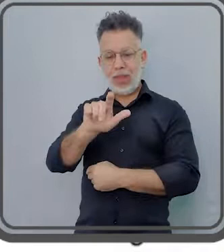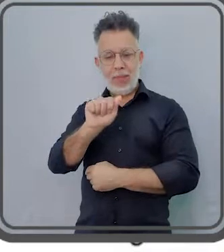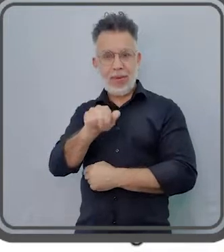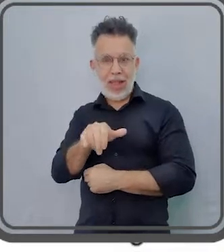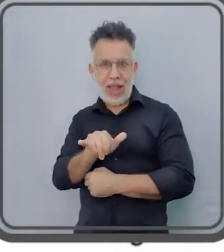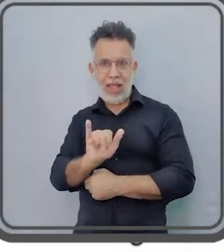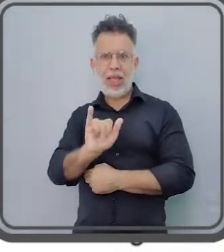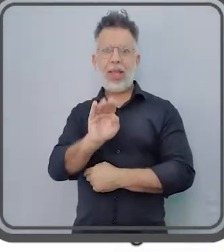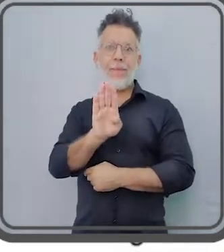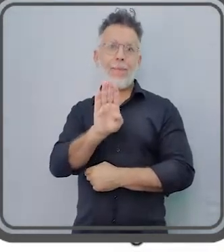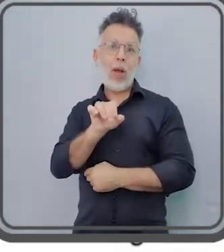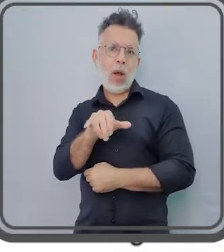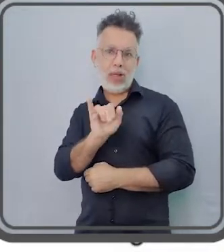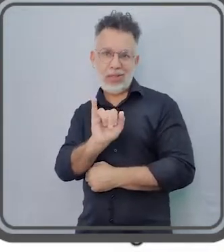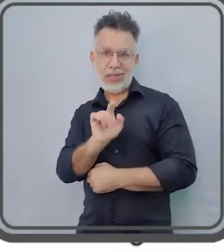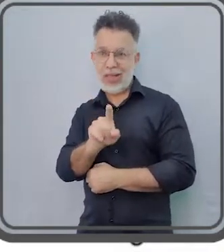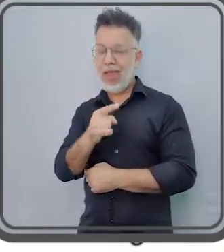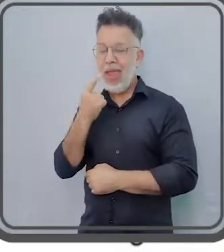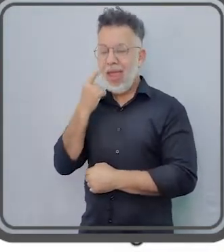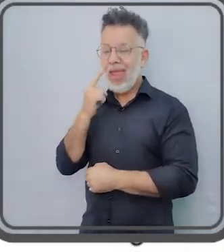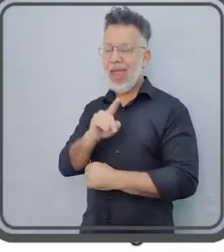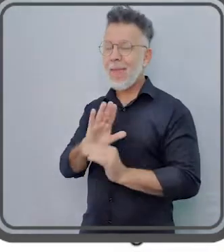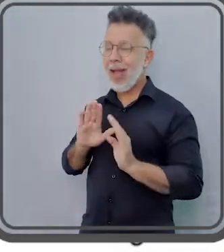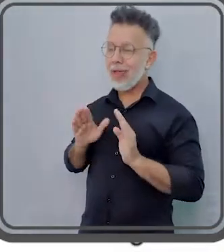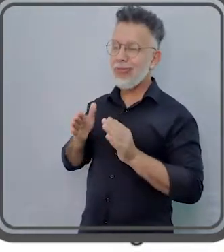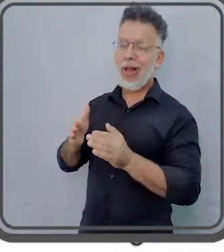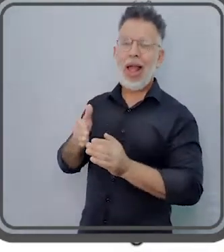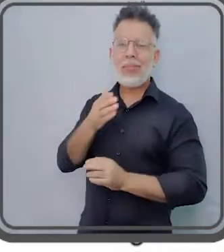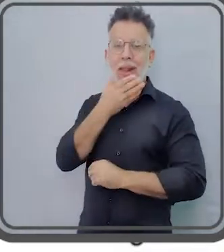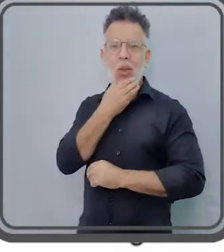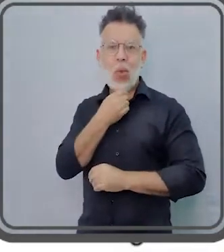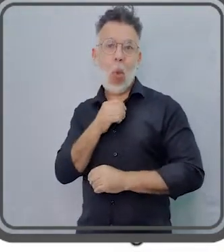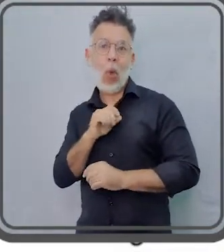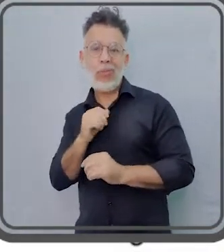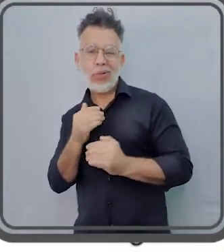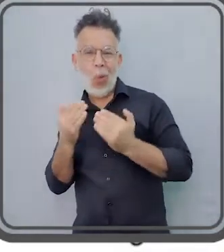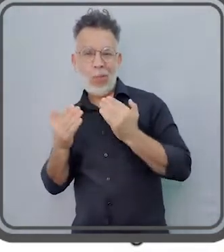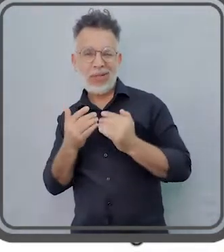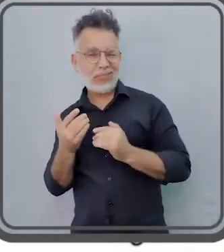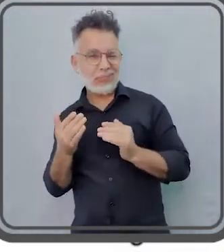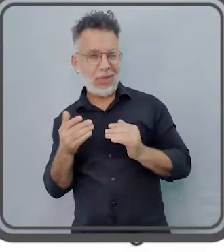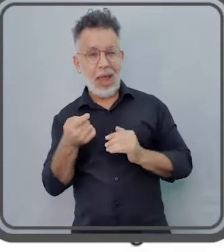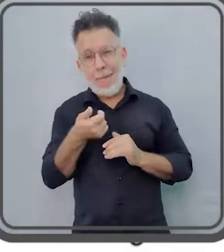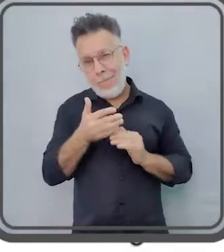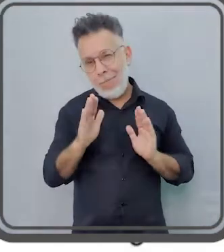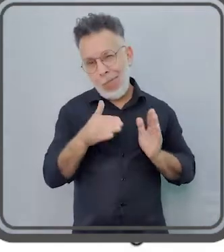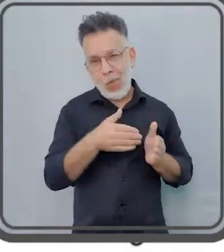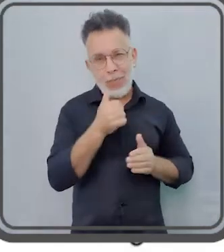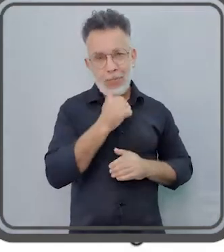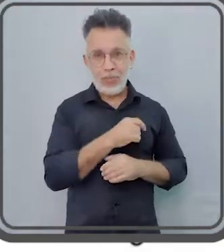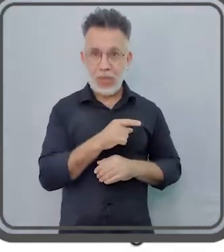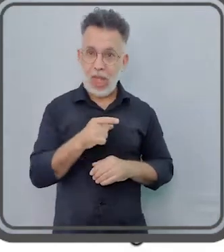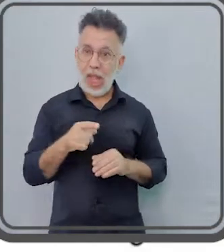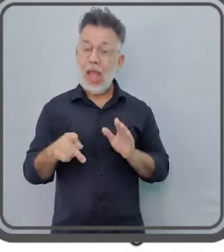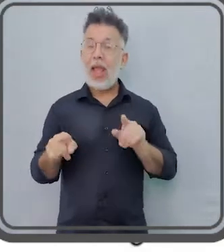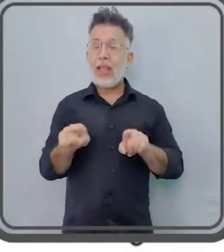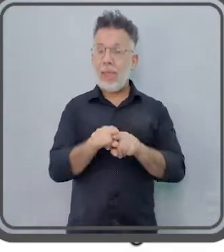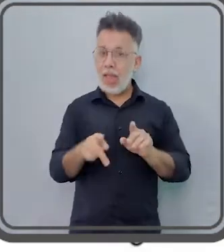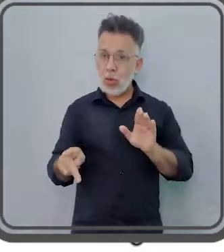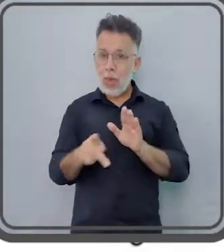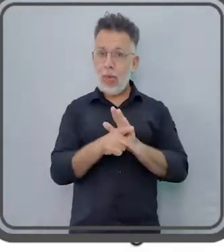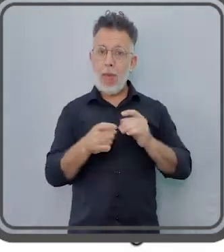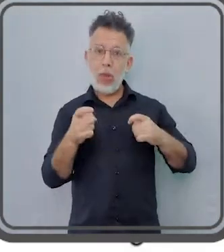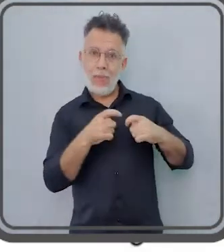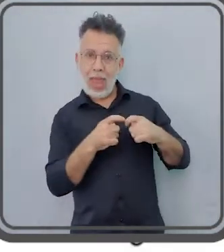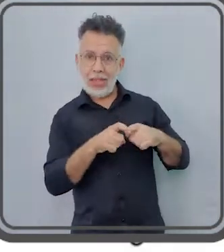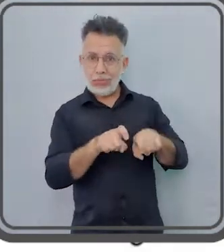feminina. Então, esse território, para ela falar, tirar as dúvidas, muitas vezes não acontece no próprio ginecologista, ela ainda tem muita vergonha de